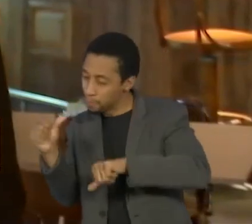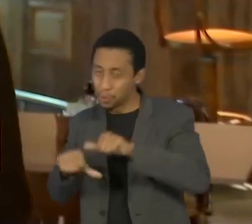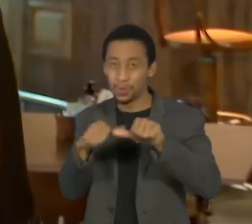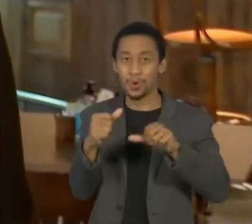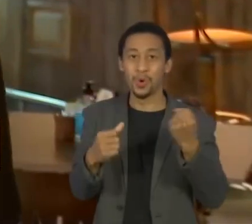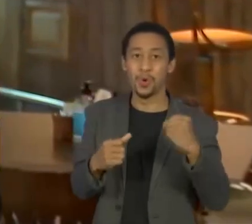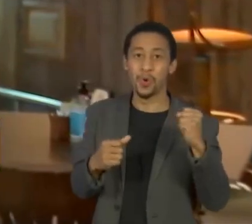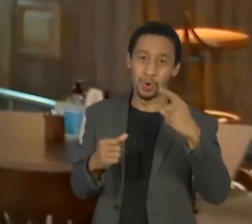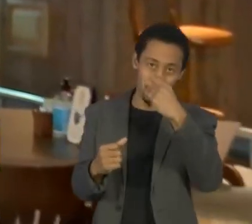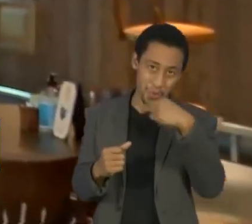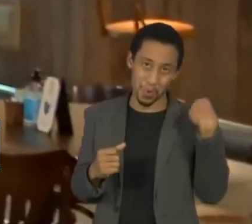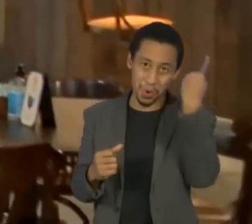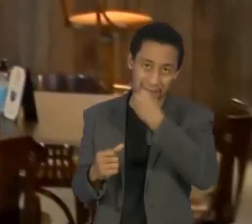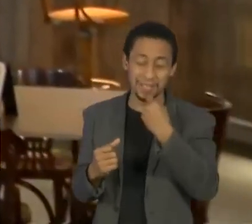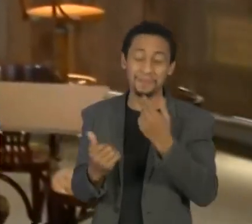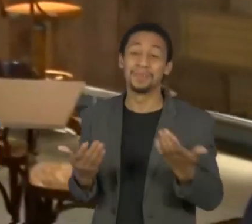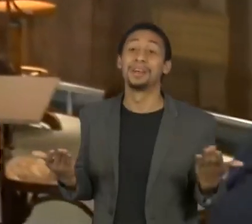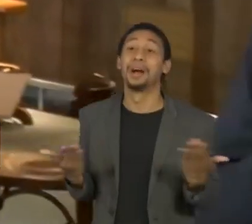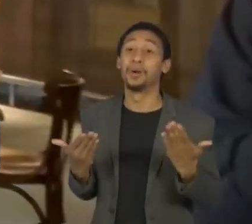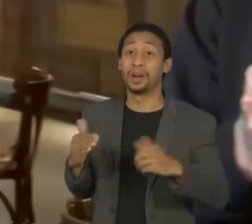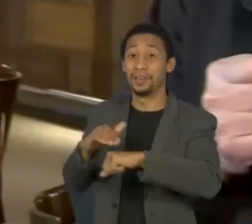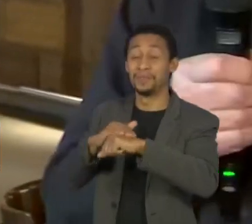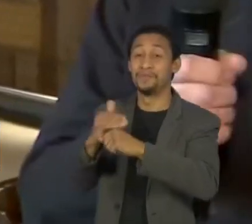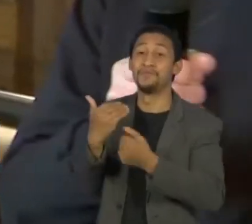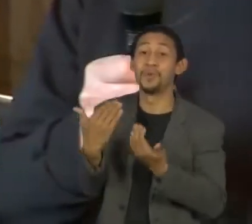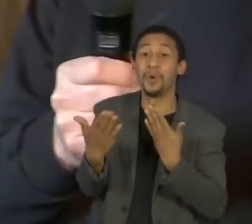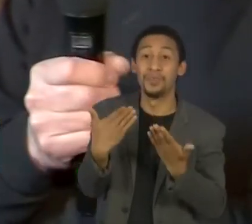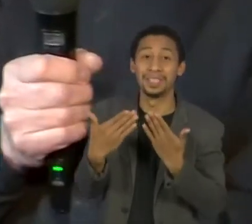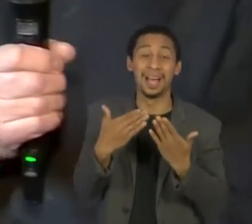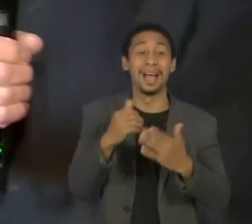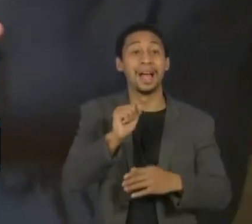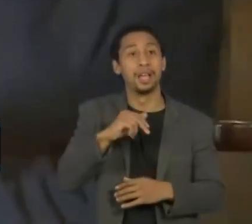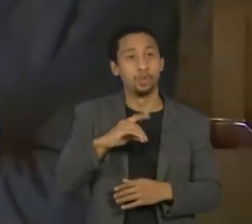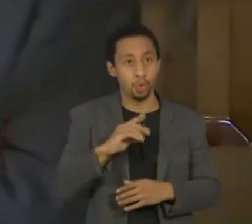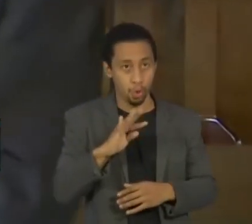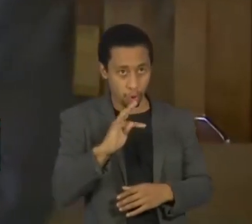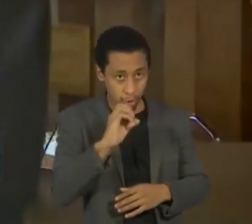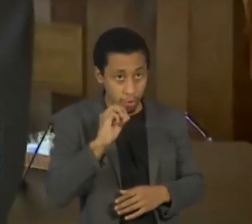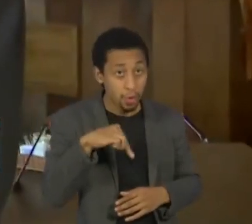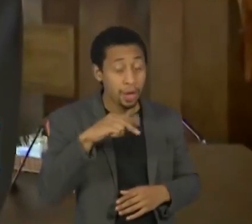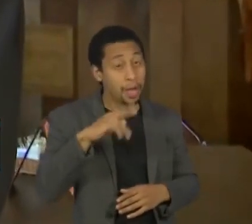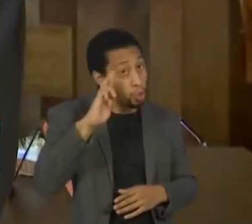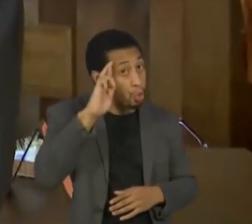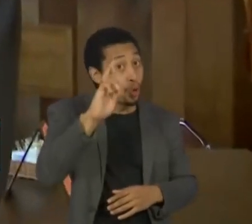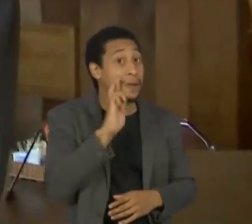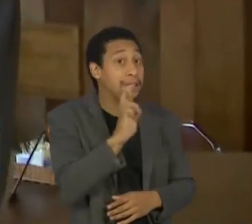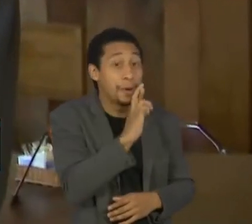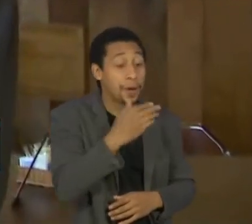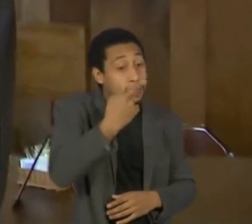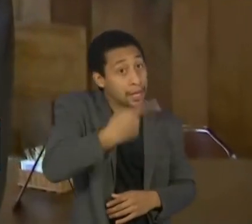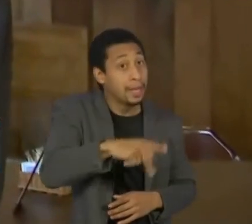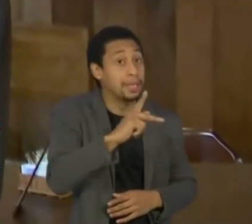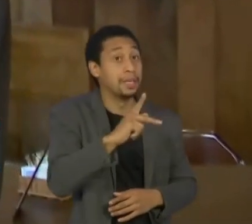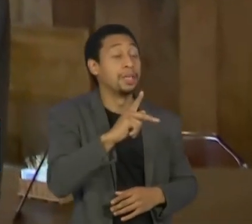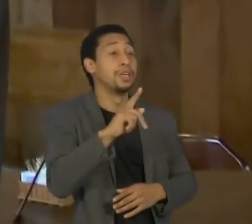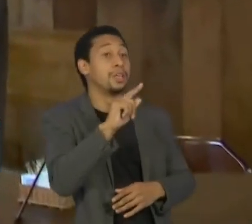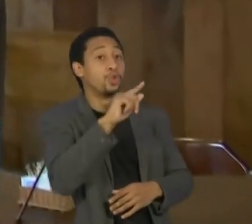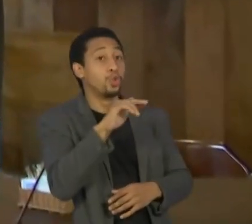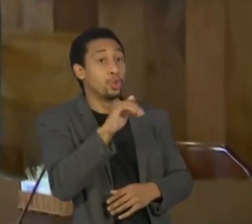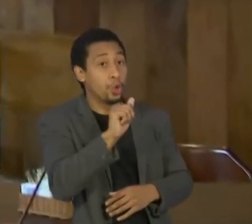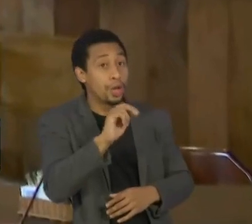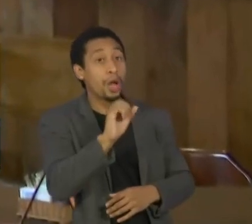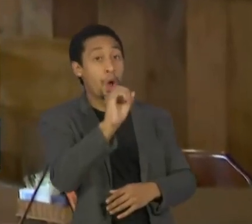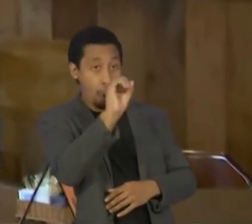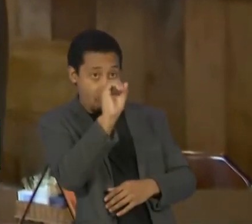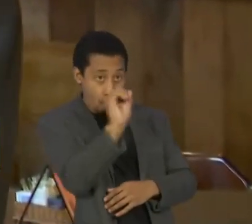a gente vai conversar agora com o Antônio Carlos Bastos, que é proprietário de um restaurante aqui na Zona Oeste da cidade. O que muda para você essa